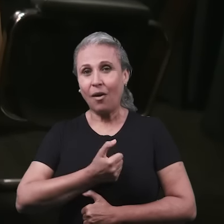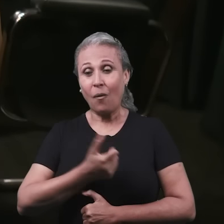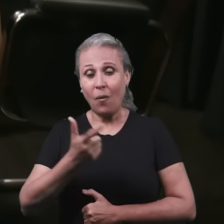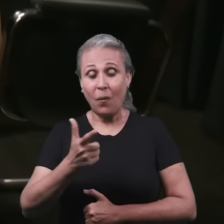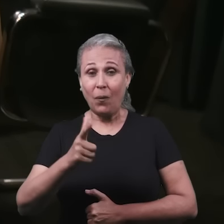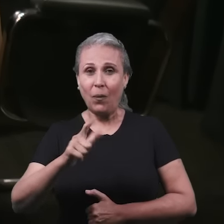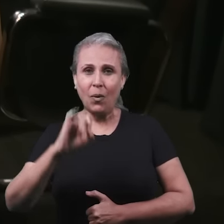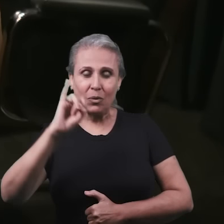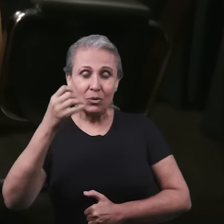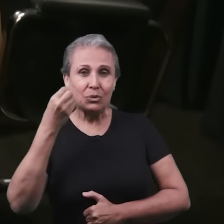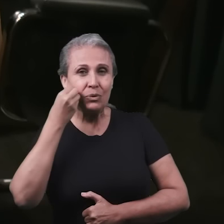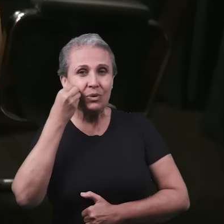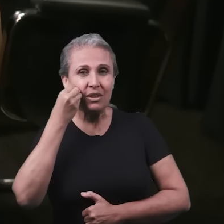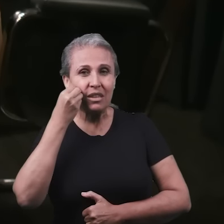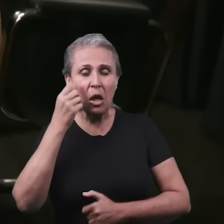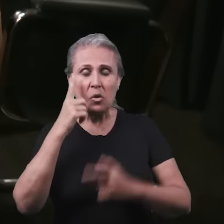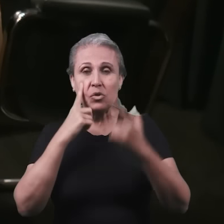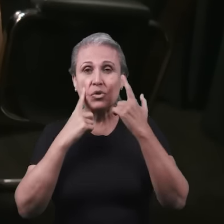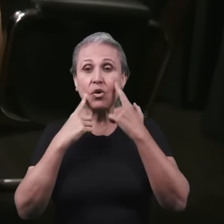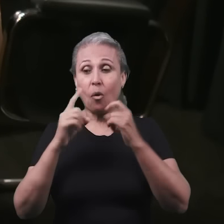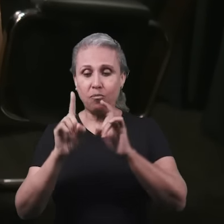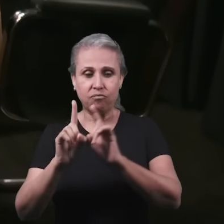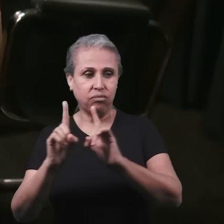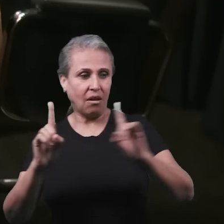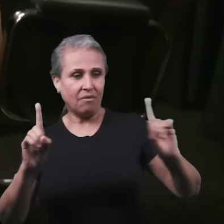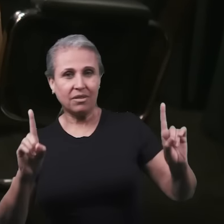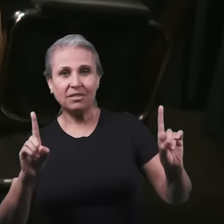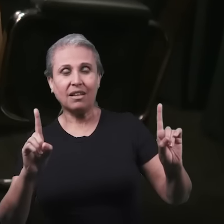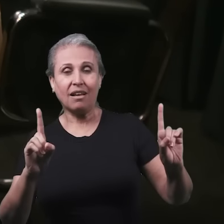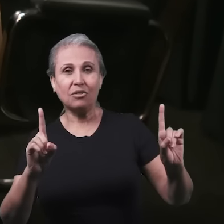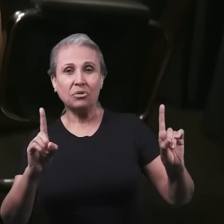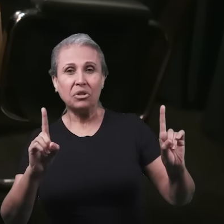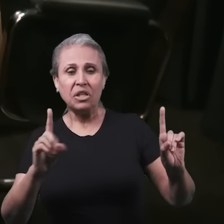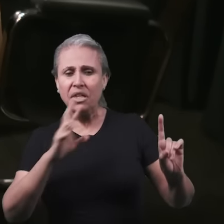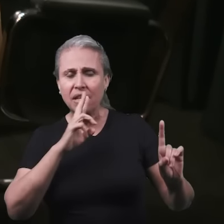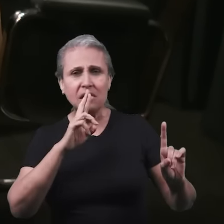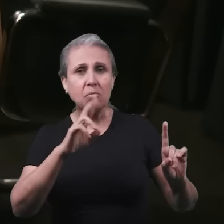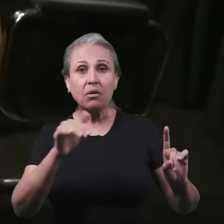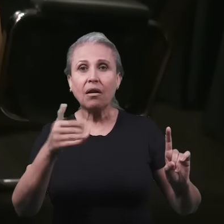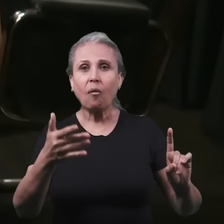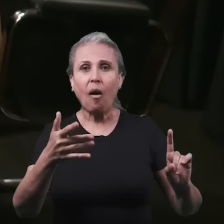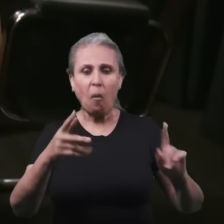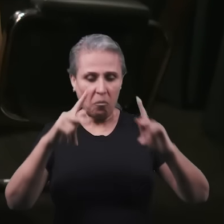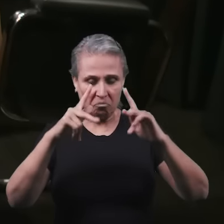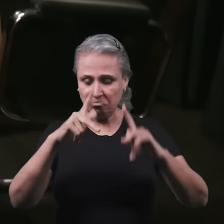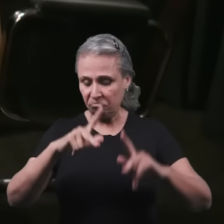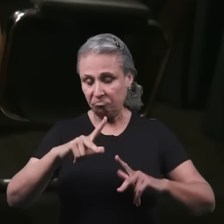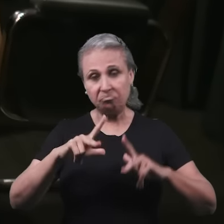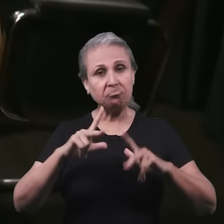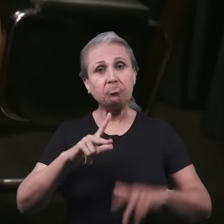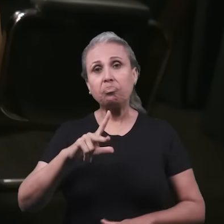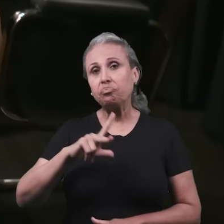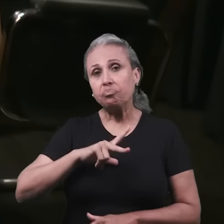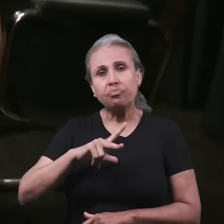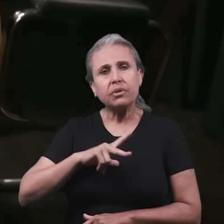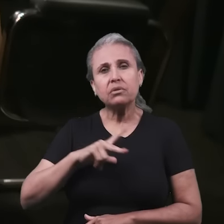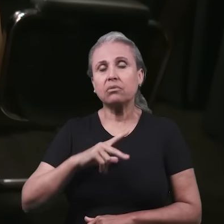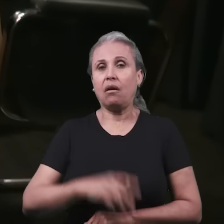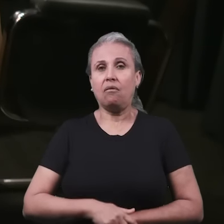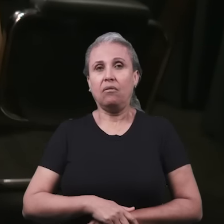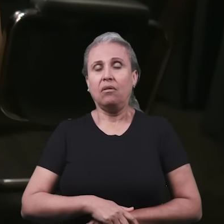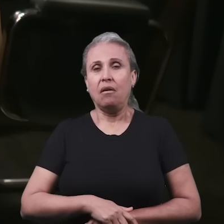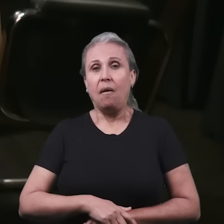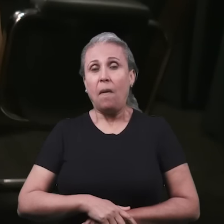respostas humanas, carnais, encontrou respostas que não foram boas,